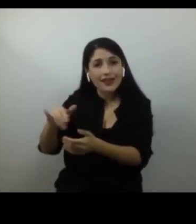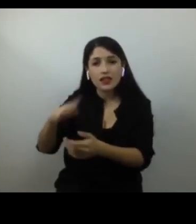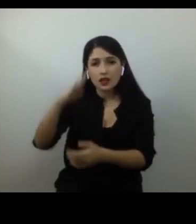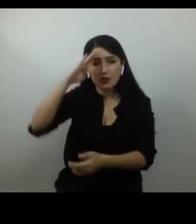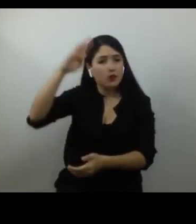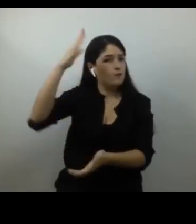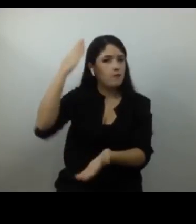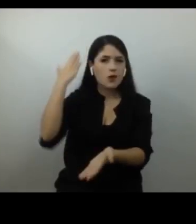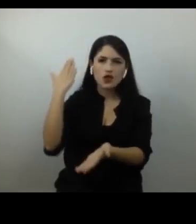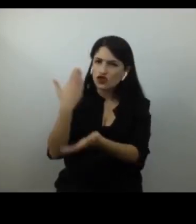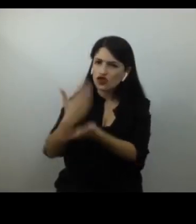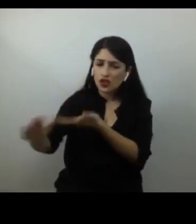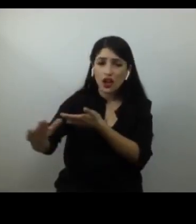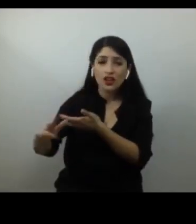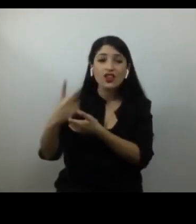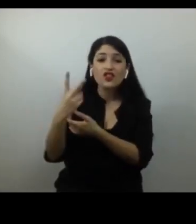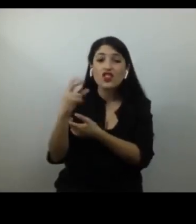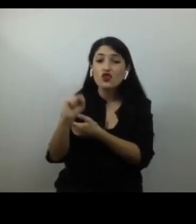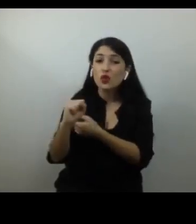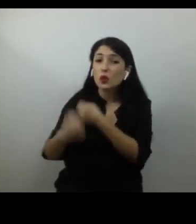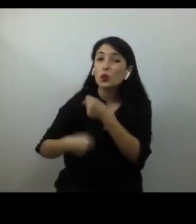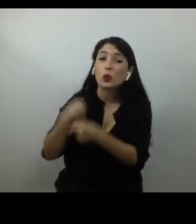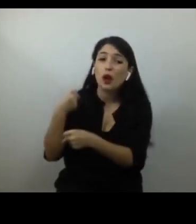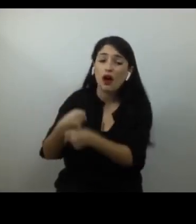Armadas. Depois ficou 28 anos